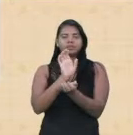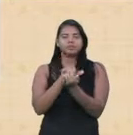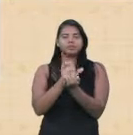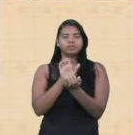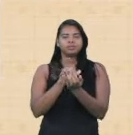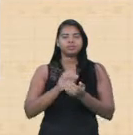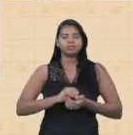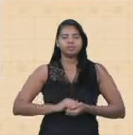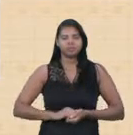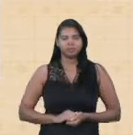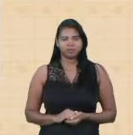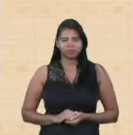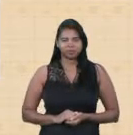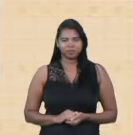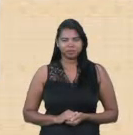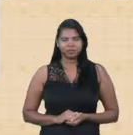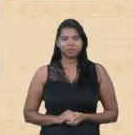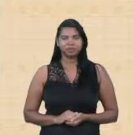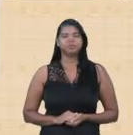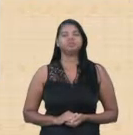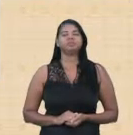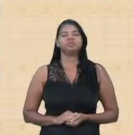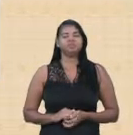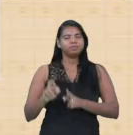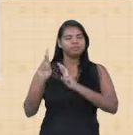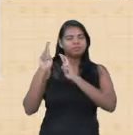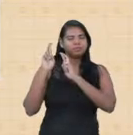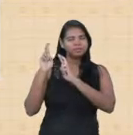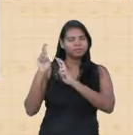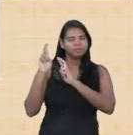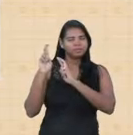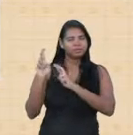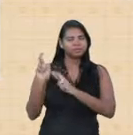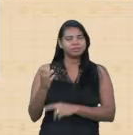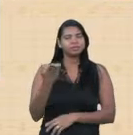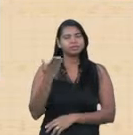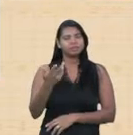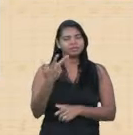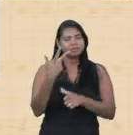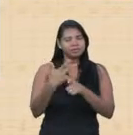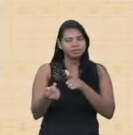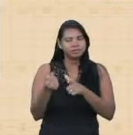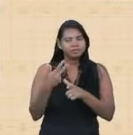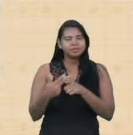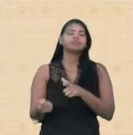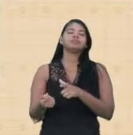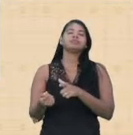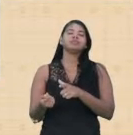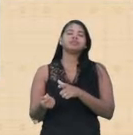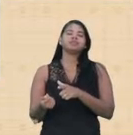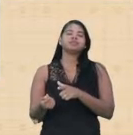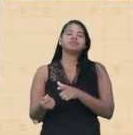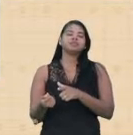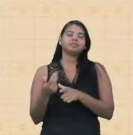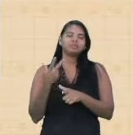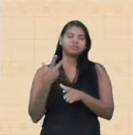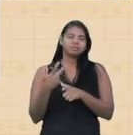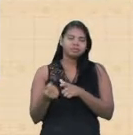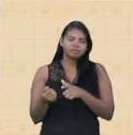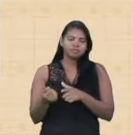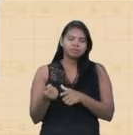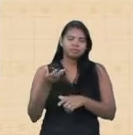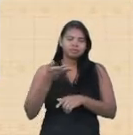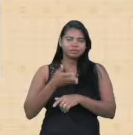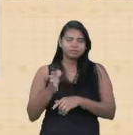Pernambuco. Todos eles estão vibrando para que você consiga a sua aprovação.